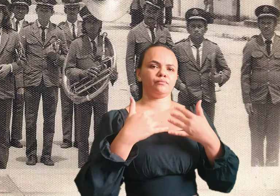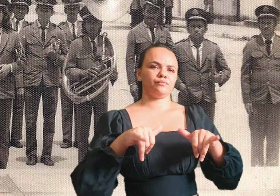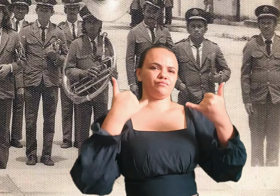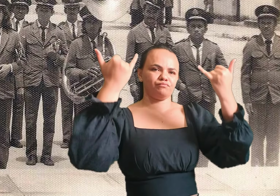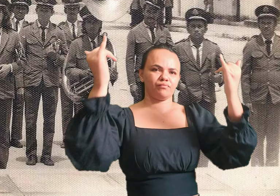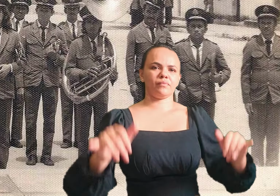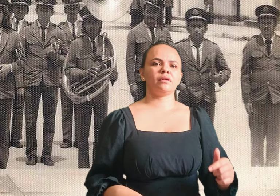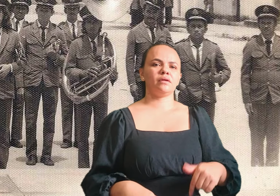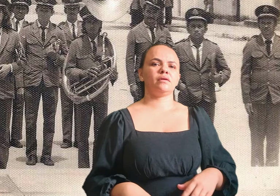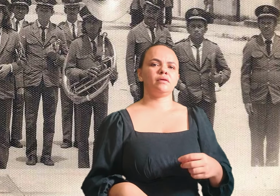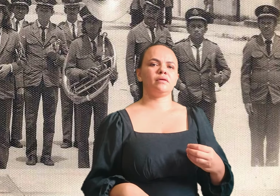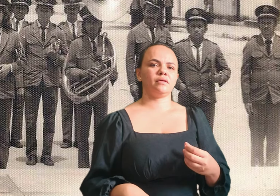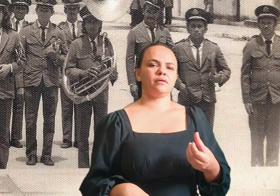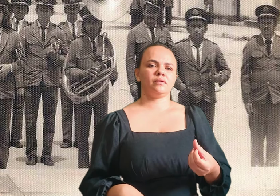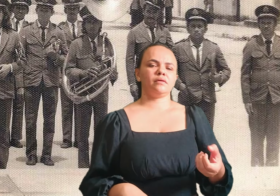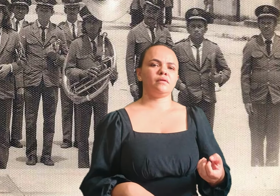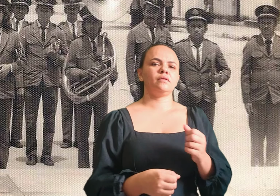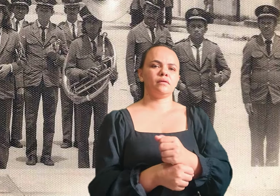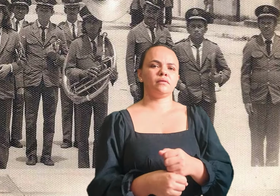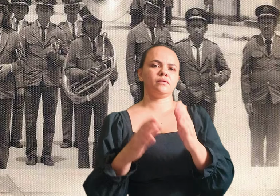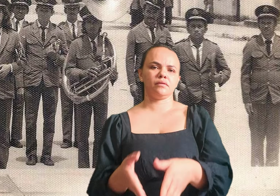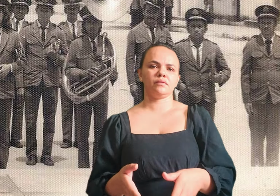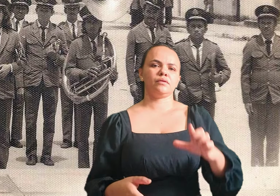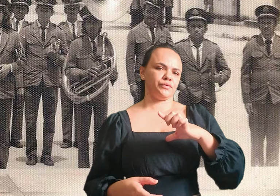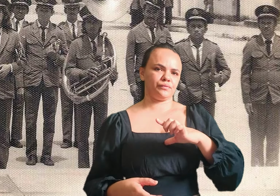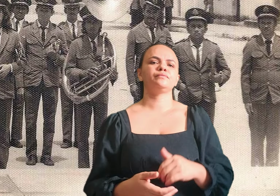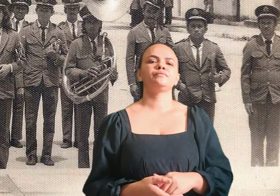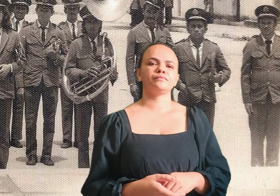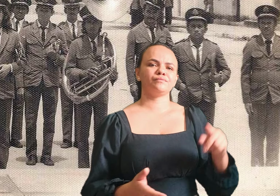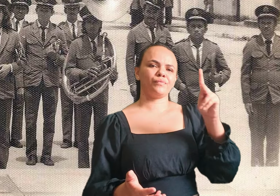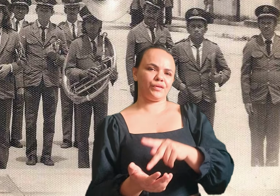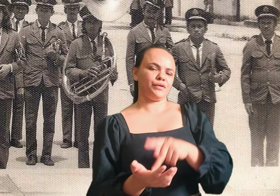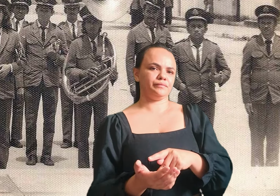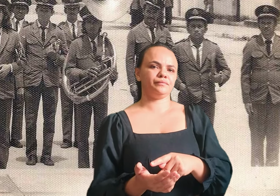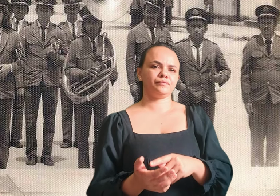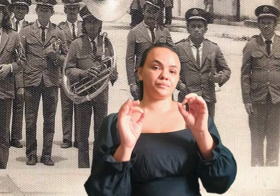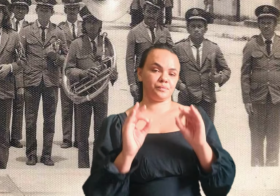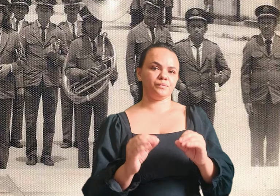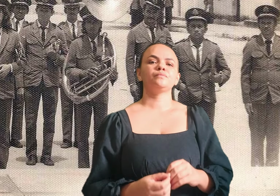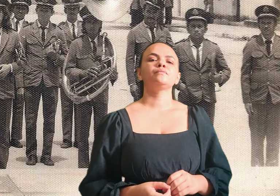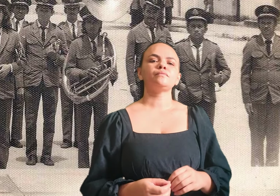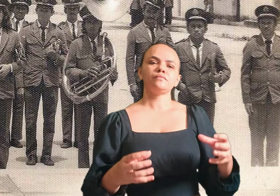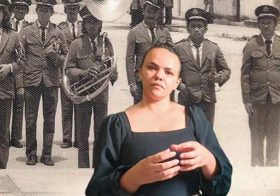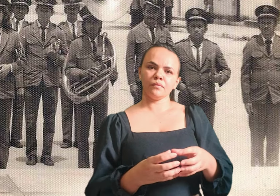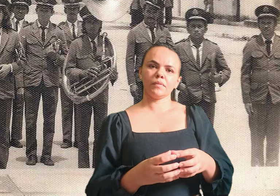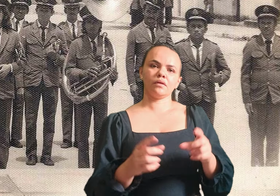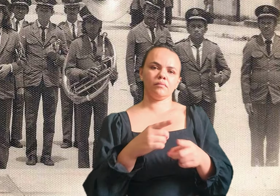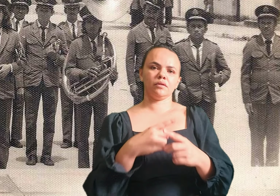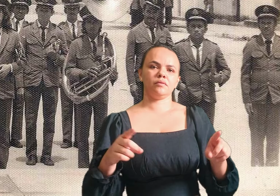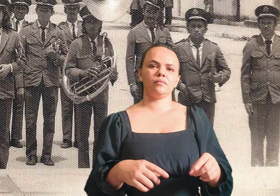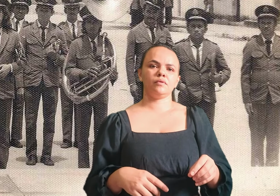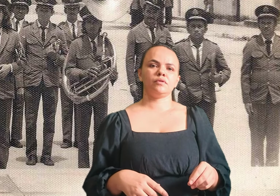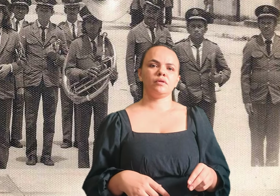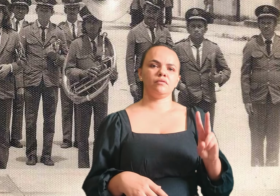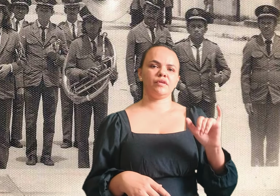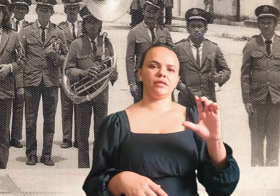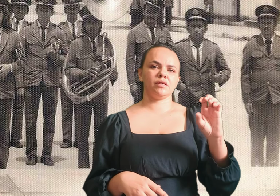60 anos de existência mas é fato que a banda de música Dr Vicente